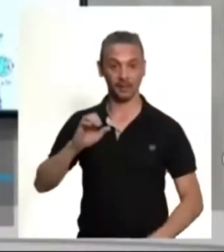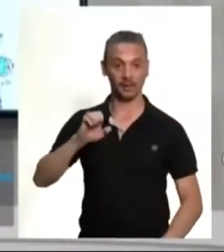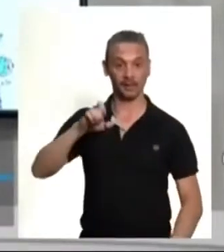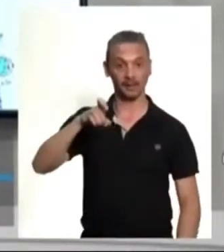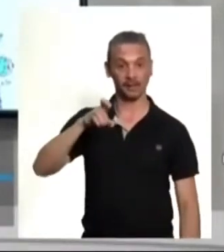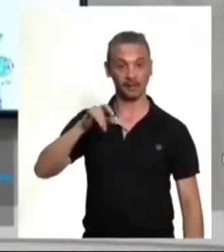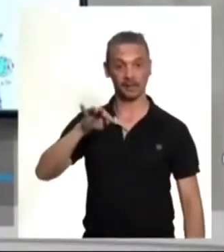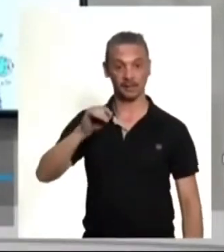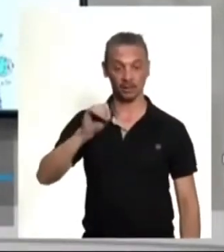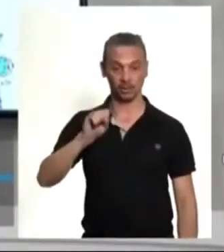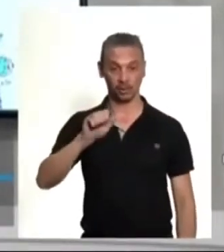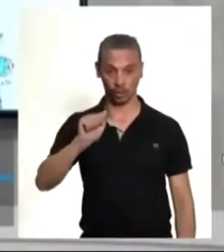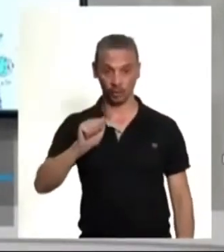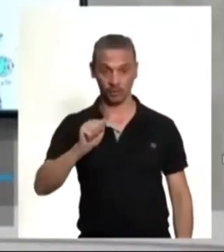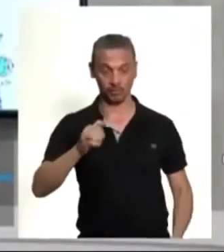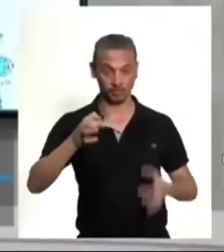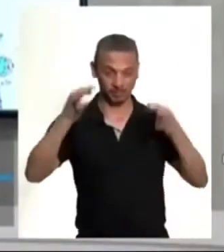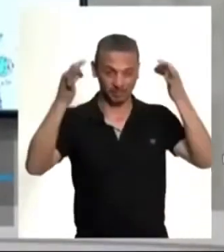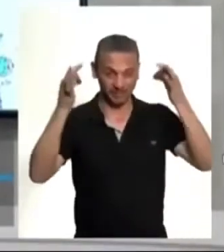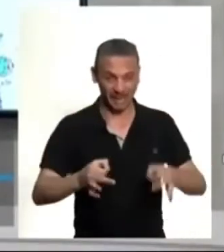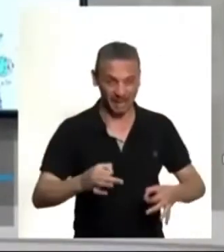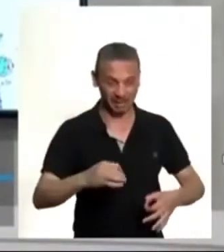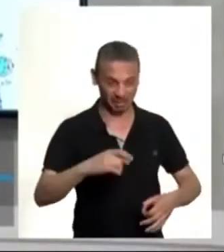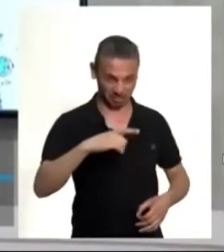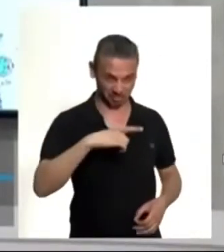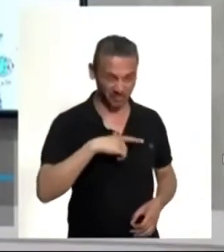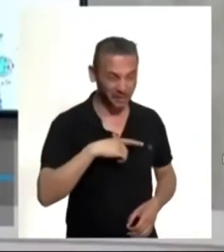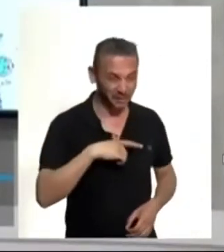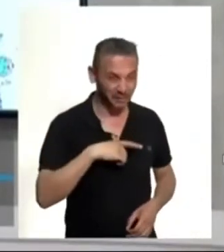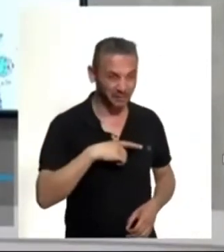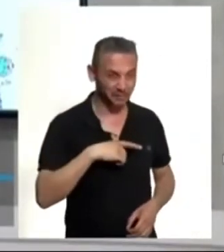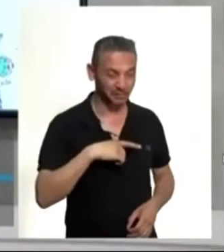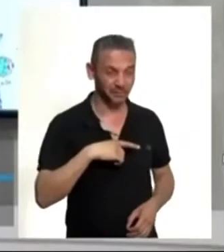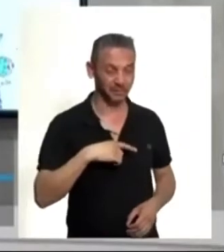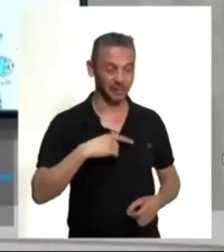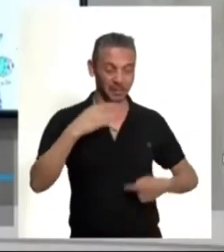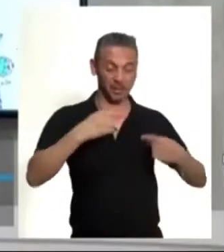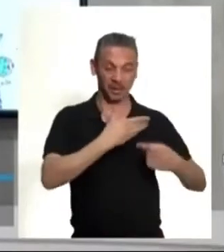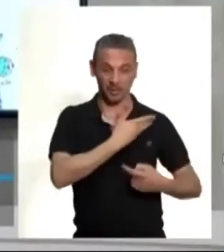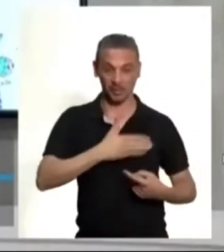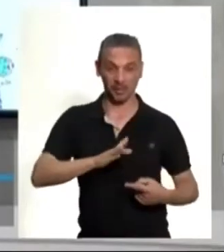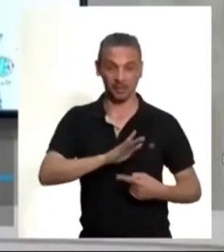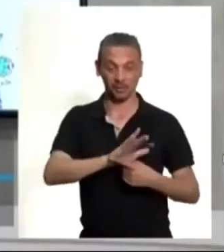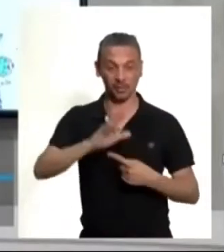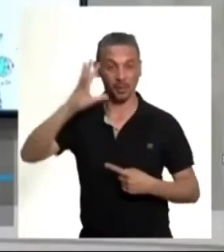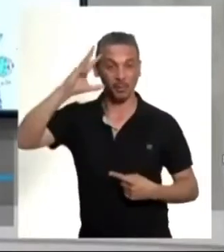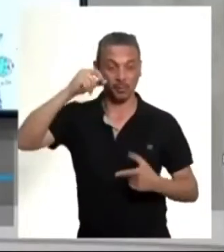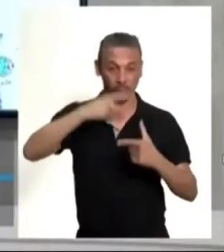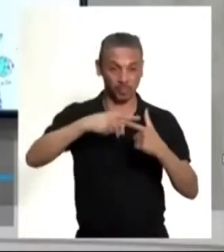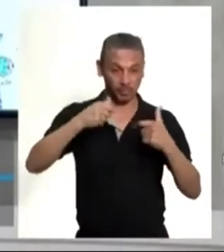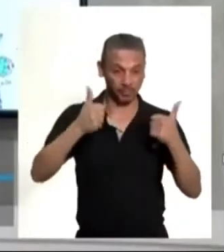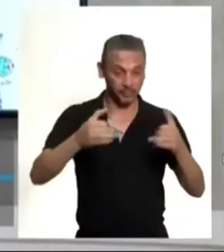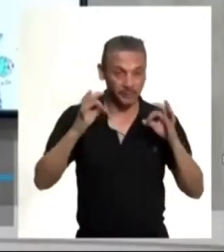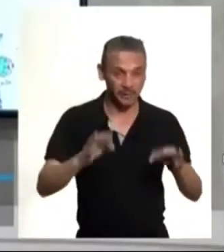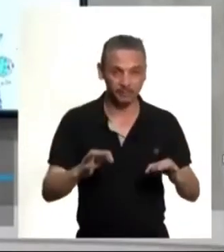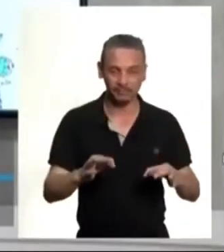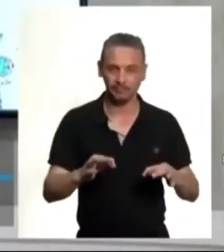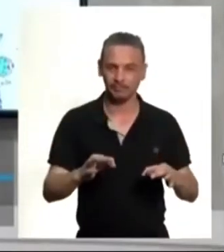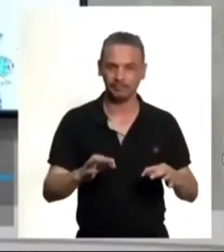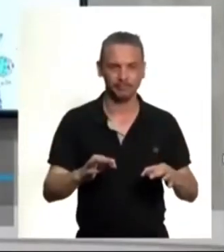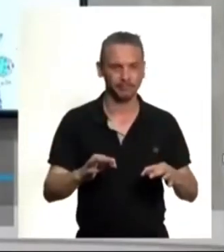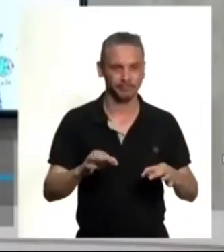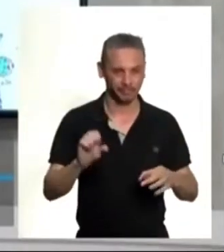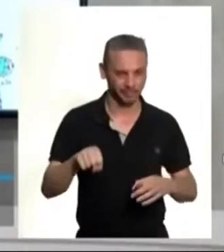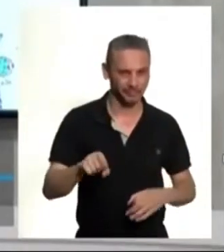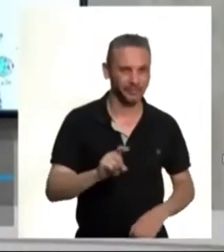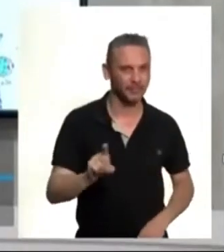que superaram, que tiveram sucesso para superar esses problemas decorrentes da macrocefalia urbana?